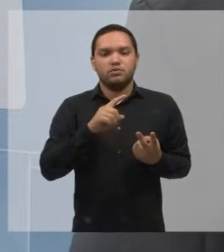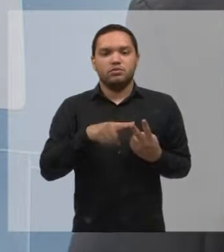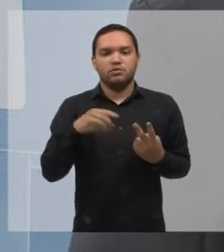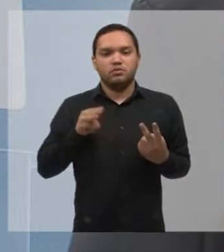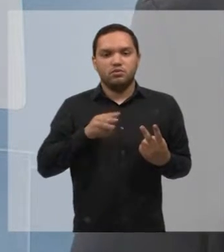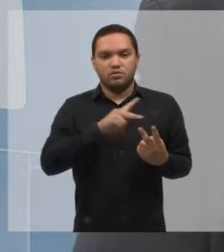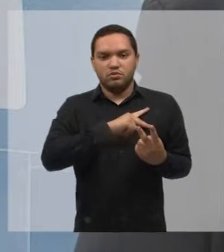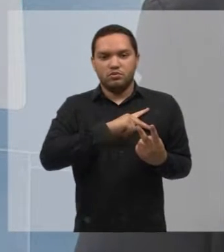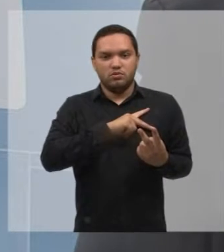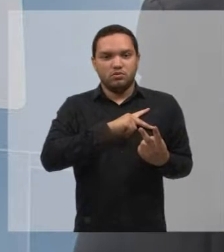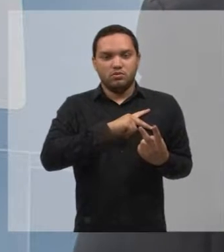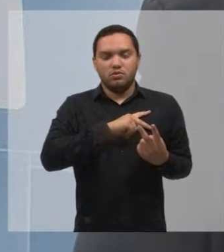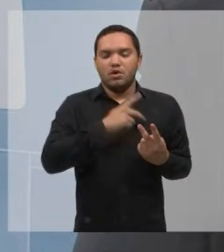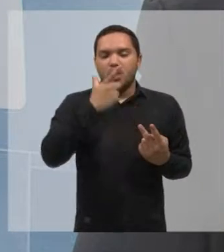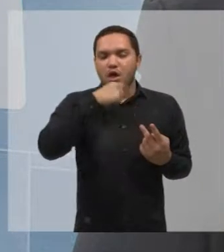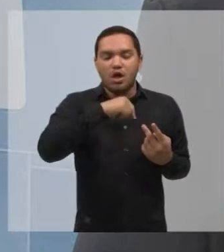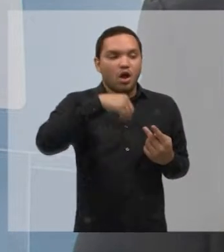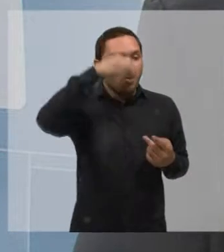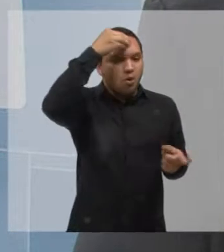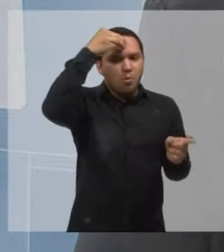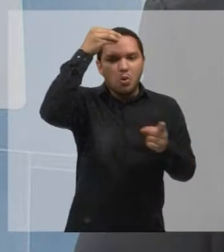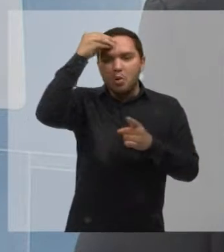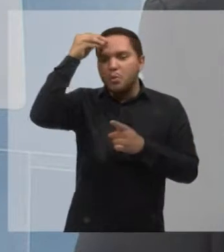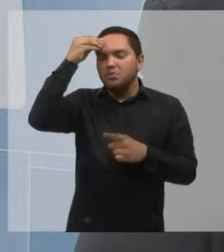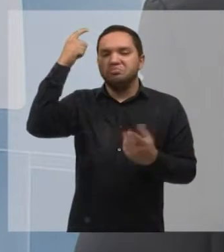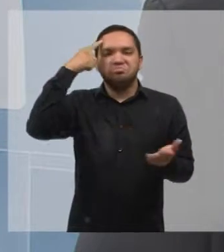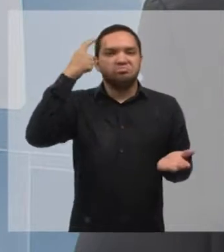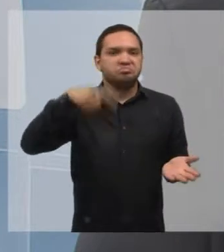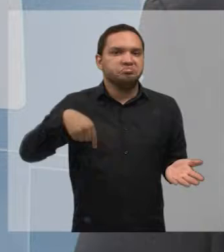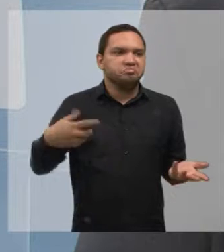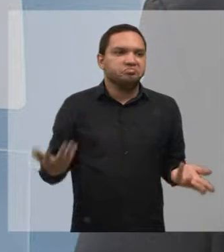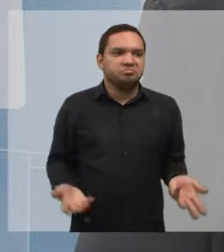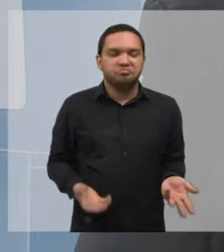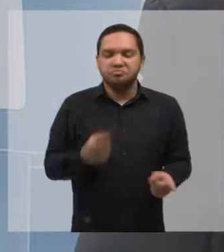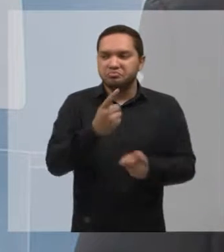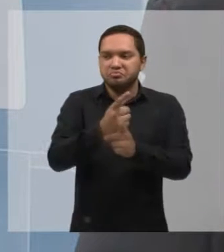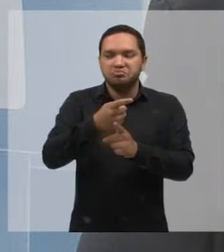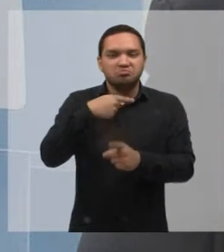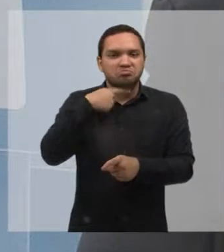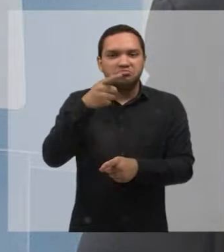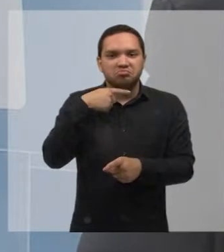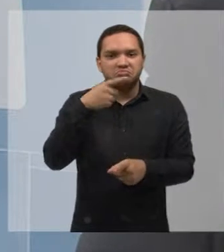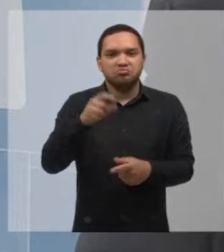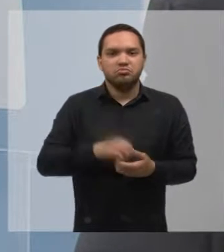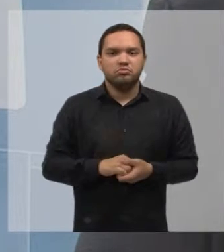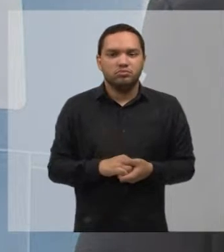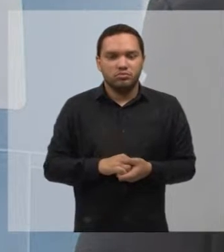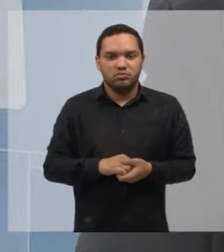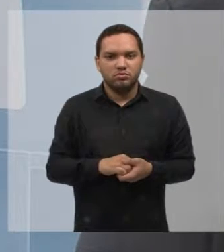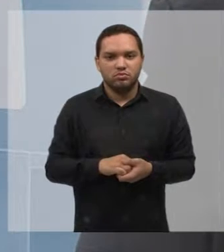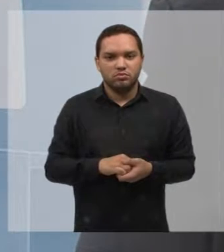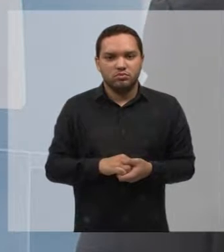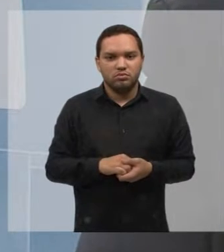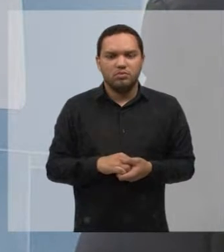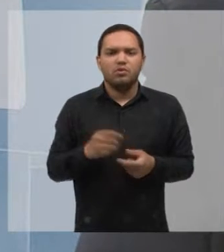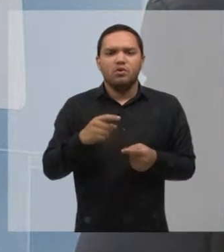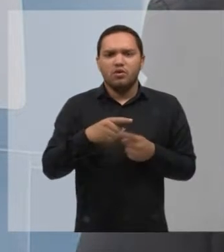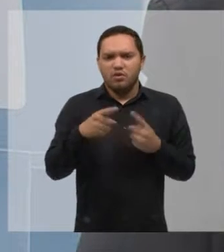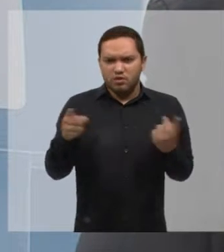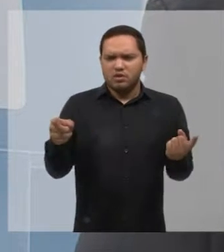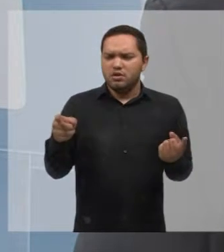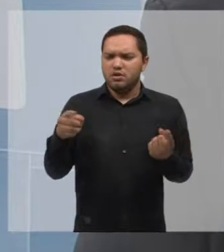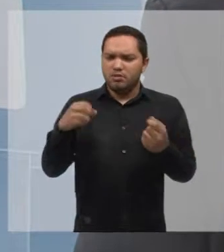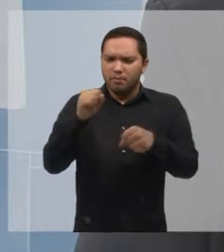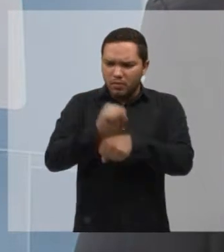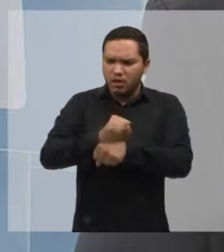quem responsabilizar. É preciso ter mais vergonha na cara quando disser essas coisas,